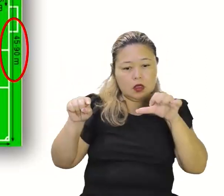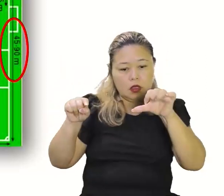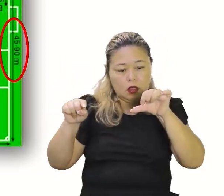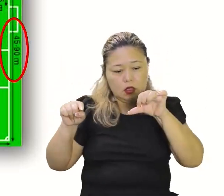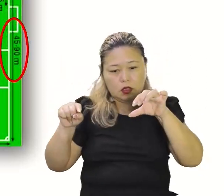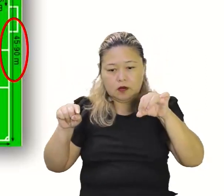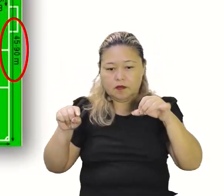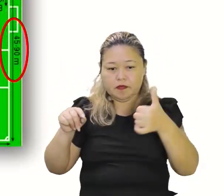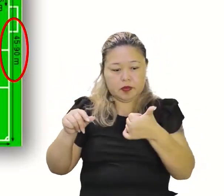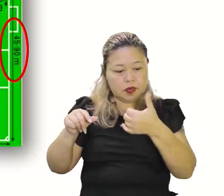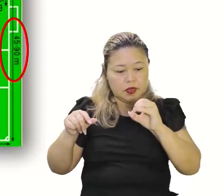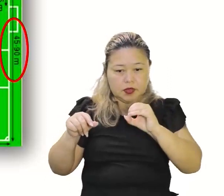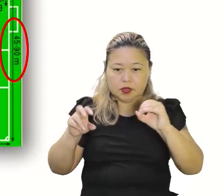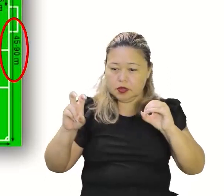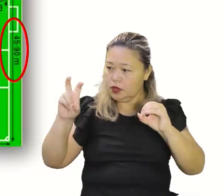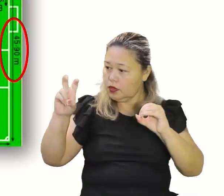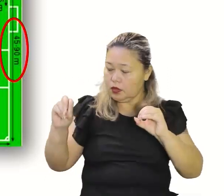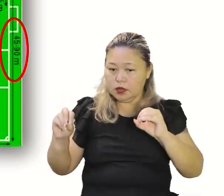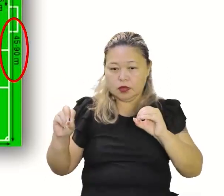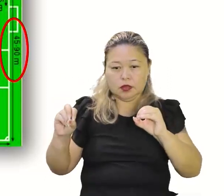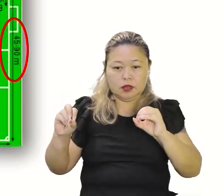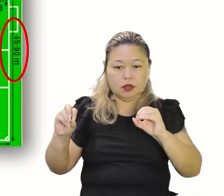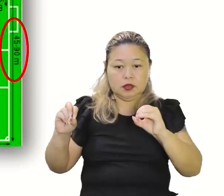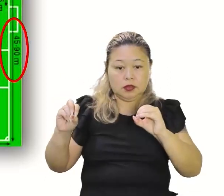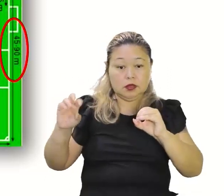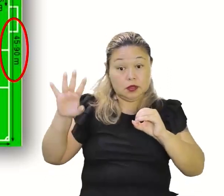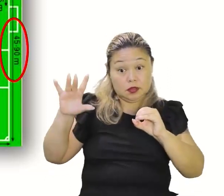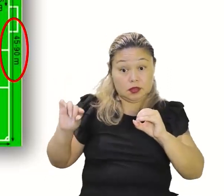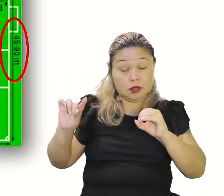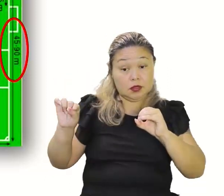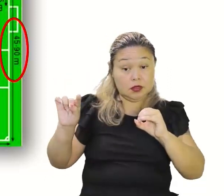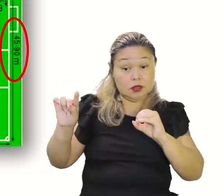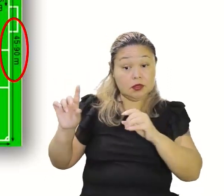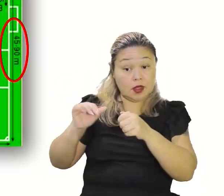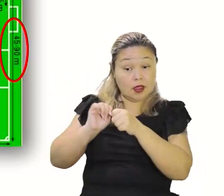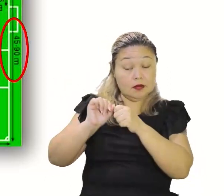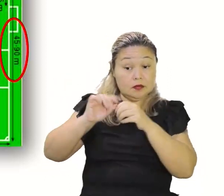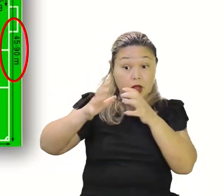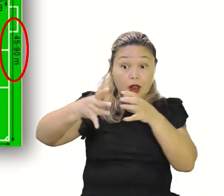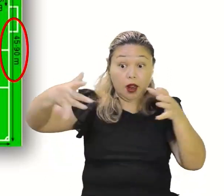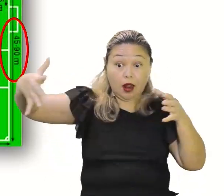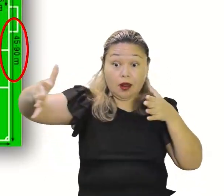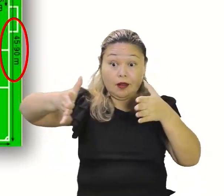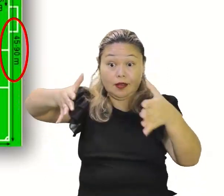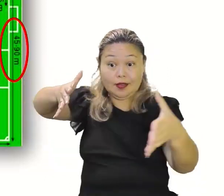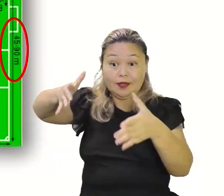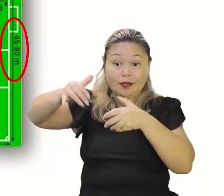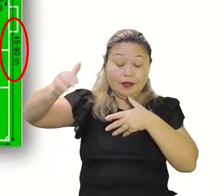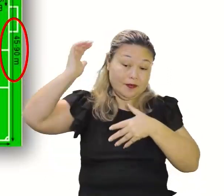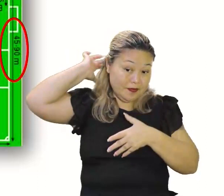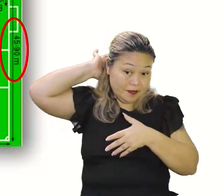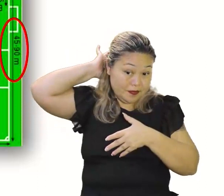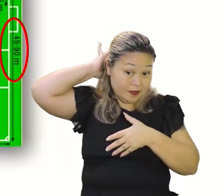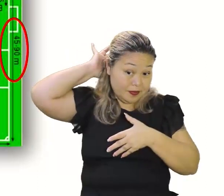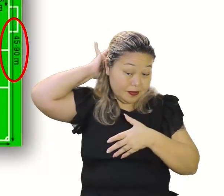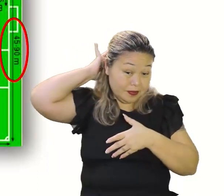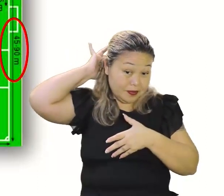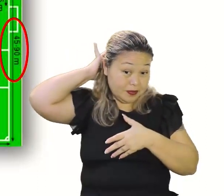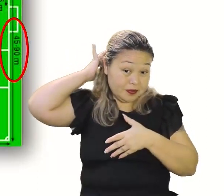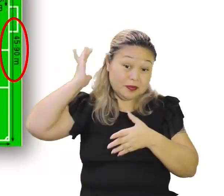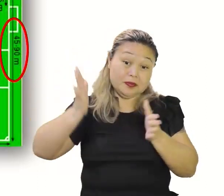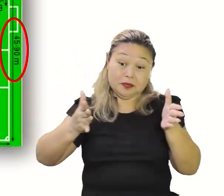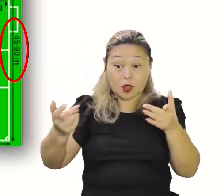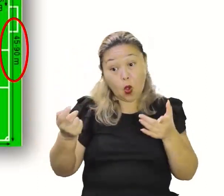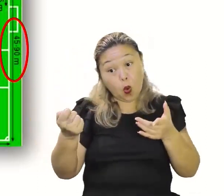por 50, né? 120 eu joguei baixo, porque esse é o Maracanã, né? 120 por... olha, quase um campo de